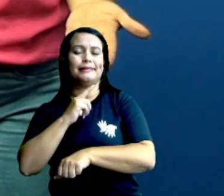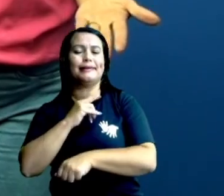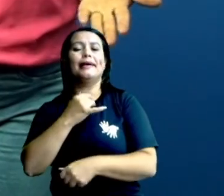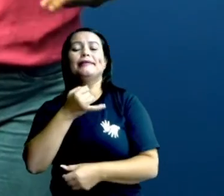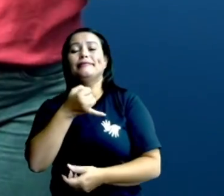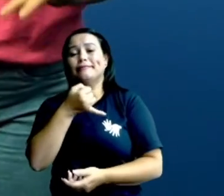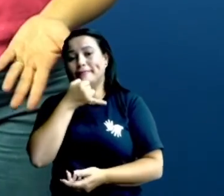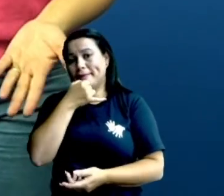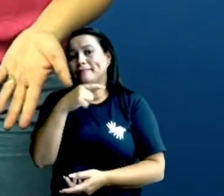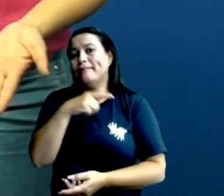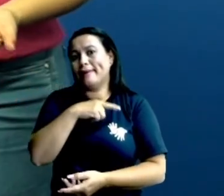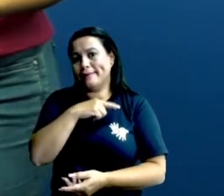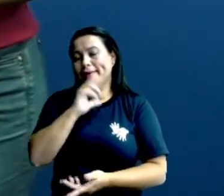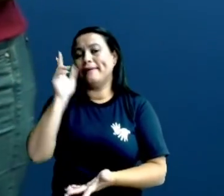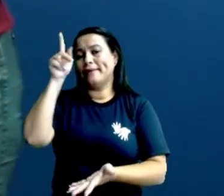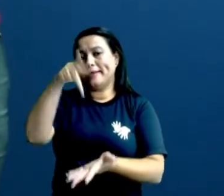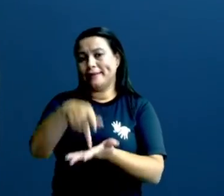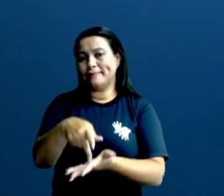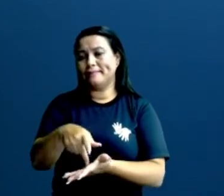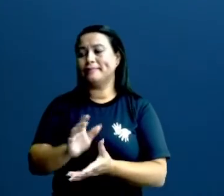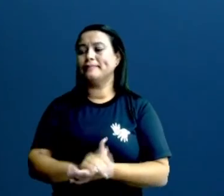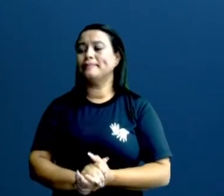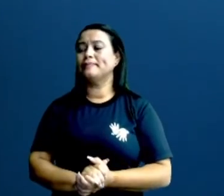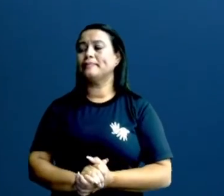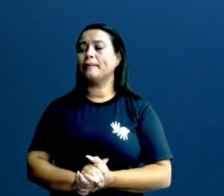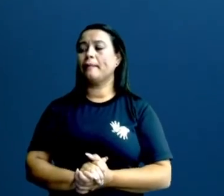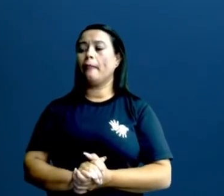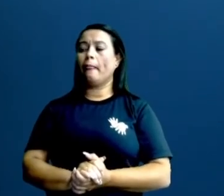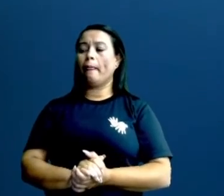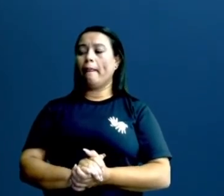infelizmente existe. E isso é real.